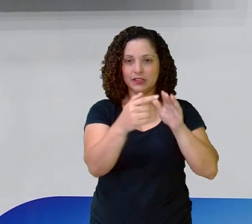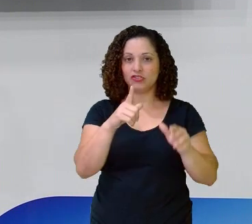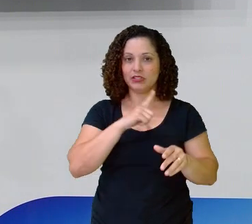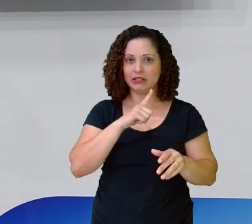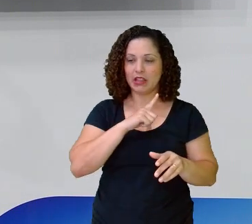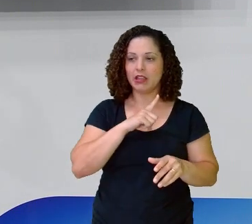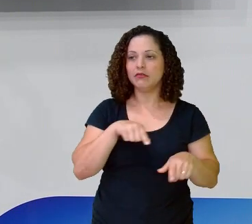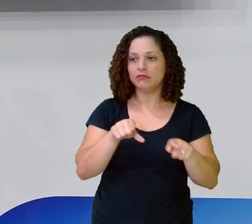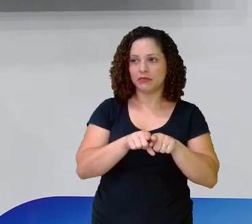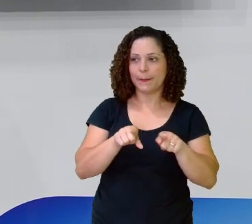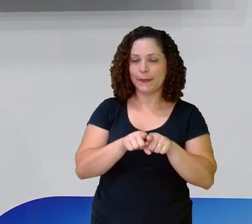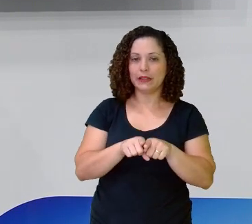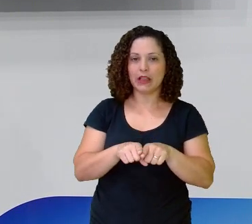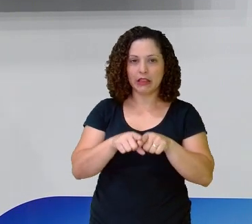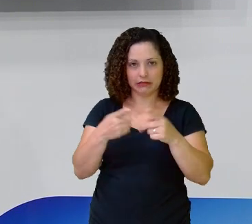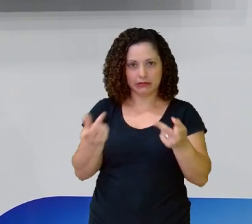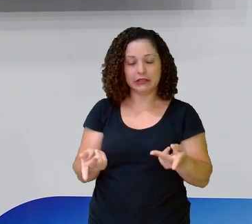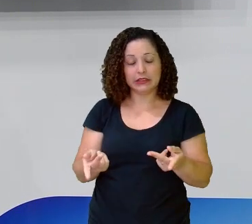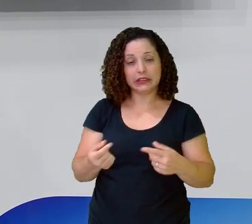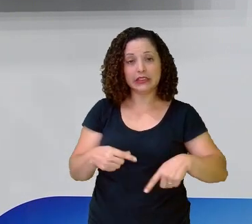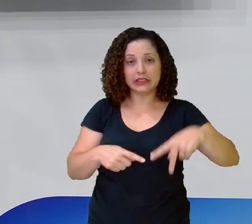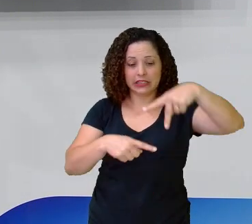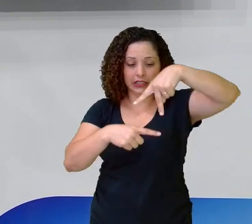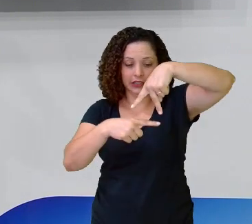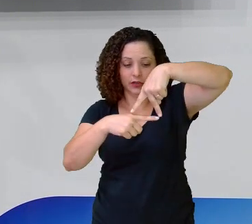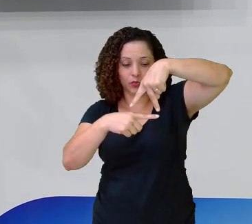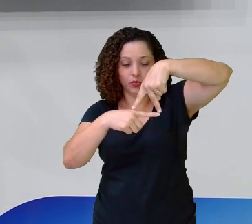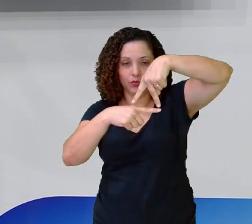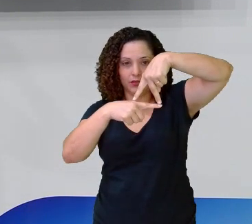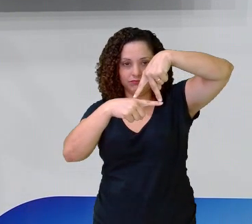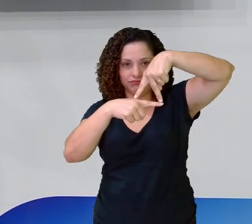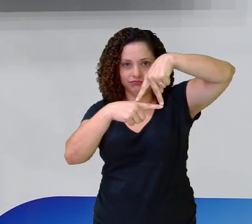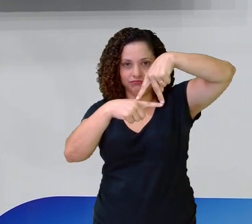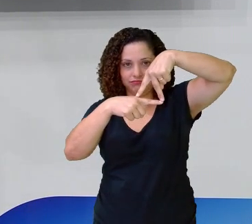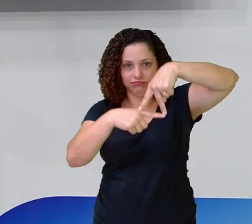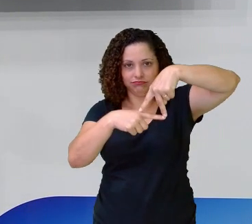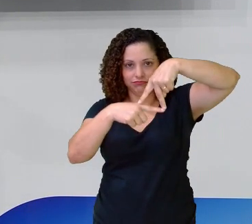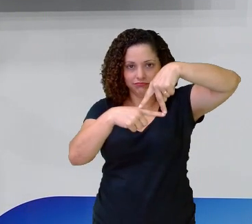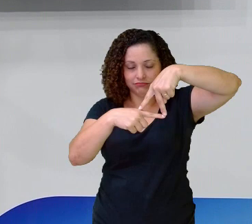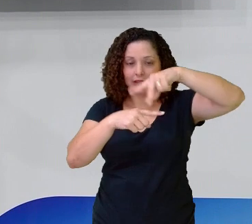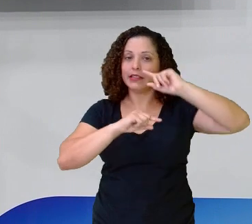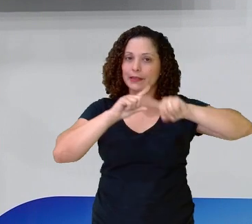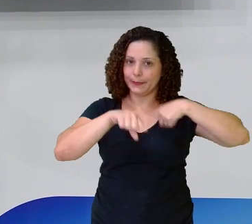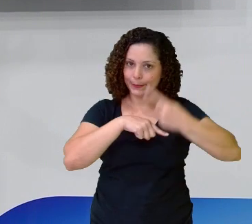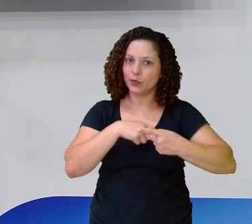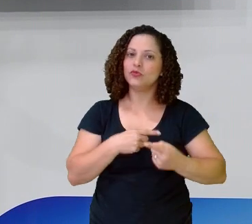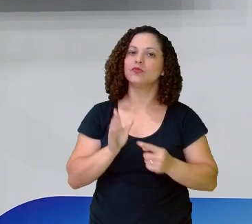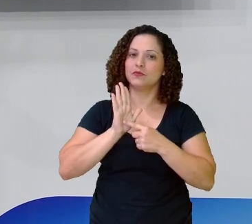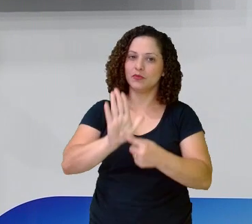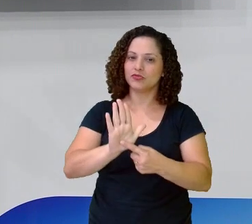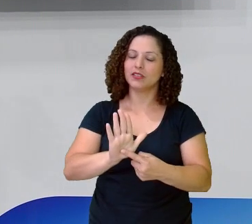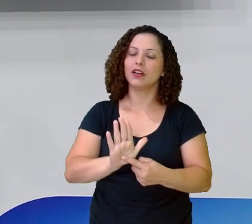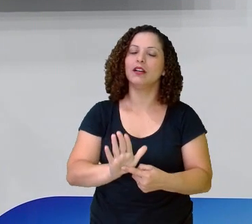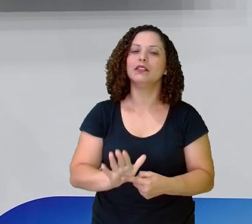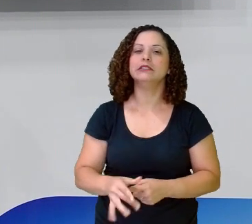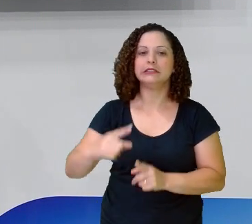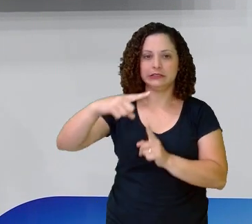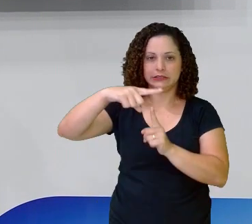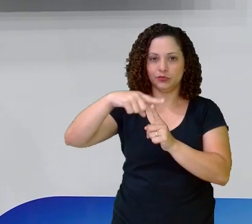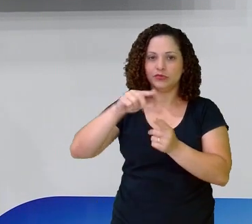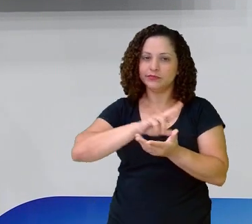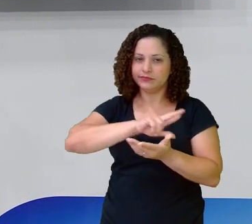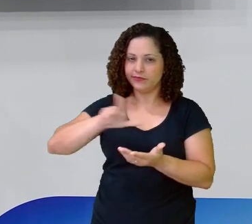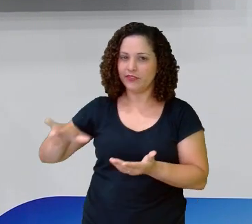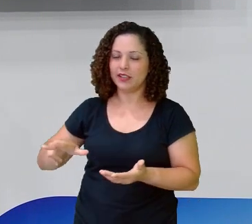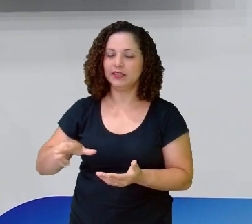Isso vocês já podem prestar atenção e ficar com isso na cabeça. Depois eu venho com a aula de pirâmide e prisma para vocês